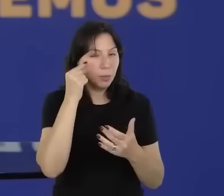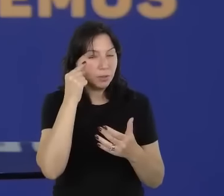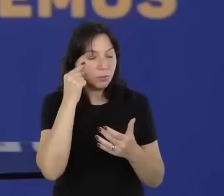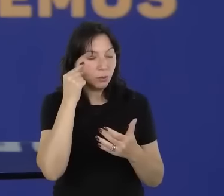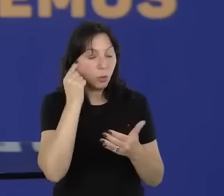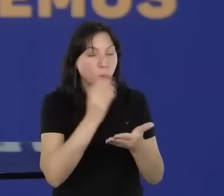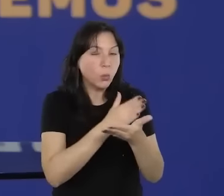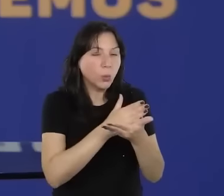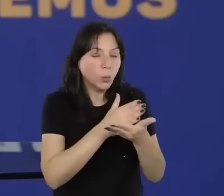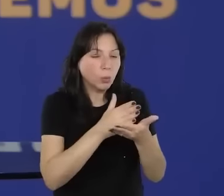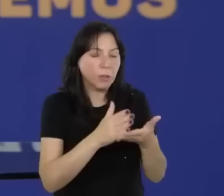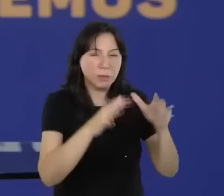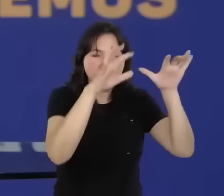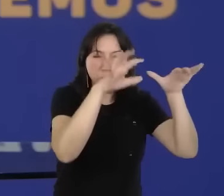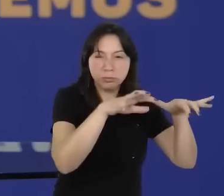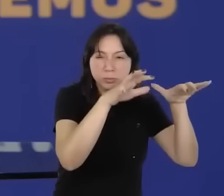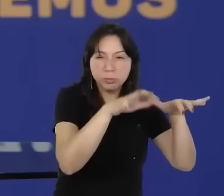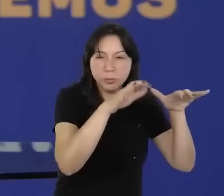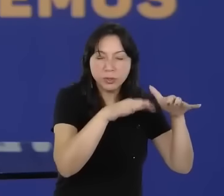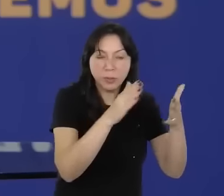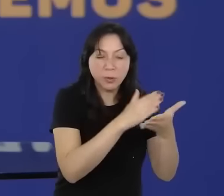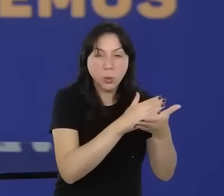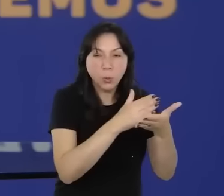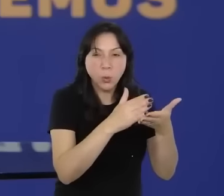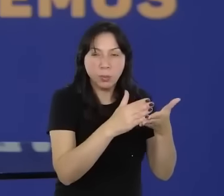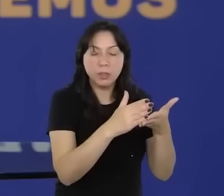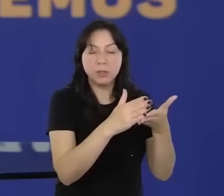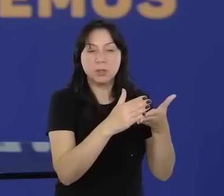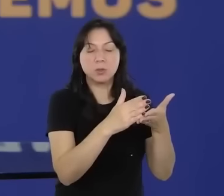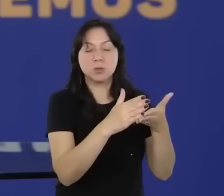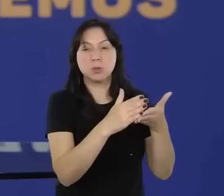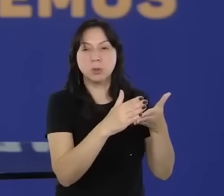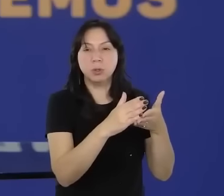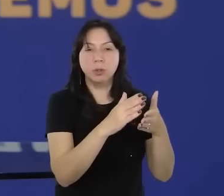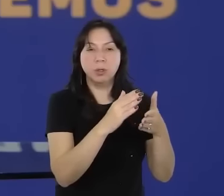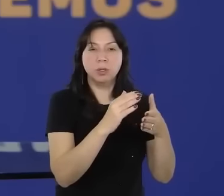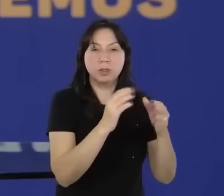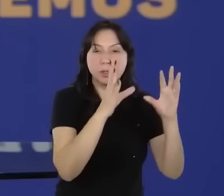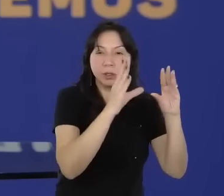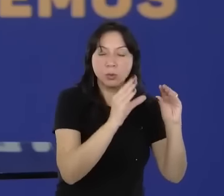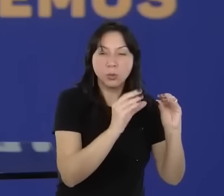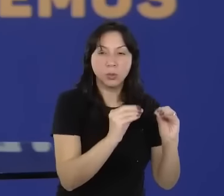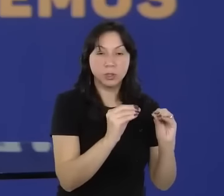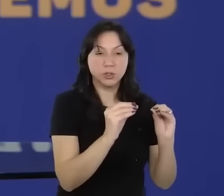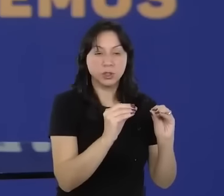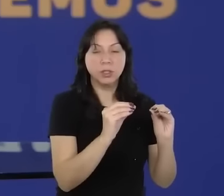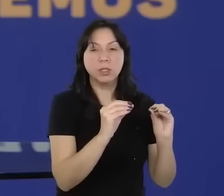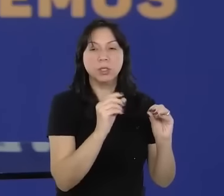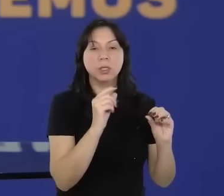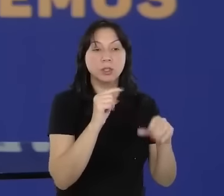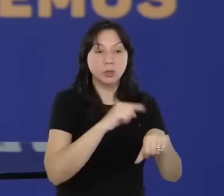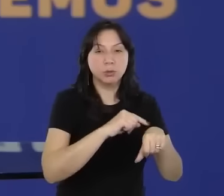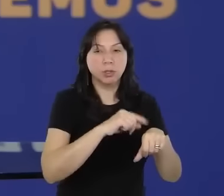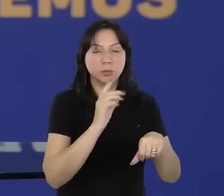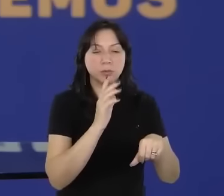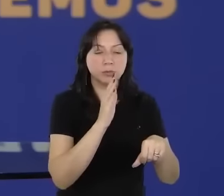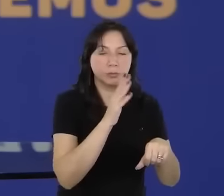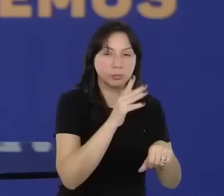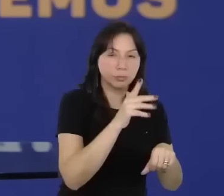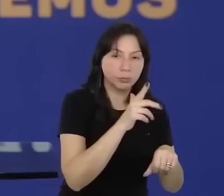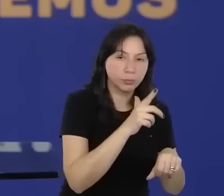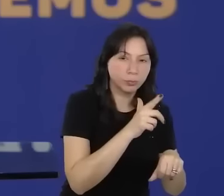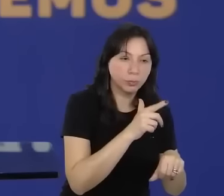na boca da noite depois de 9 horas de desespero que já passa de 3 da madrugada eles estão pensando assim eu acho que